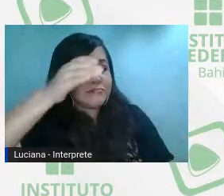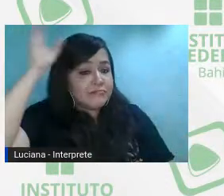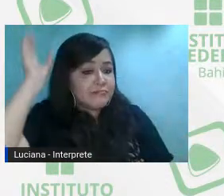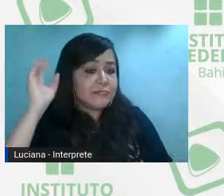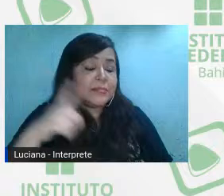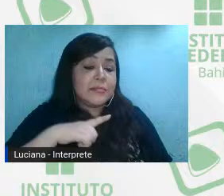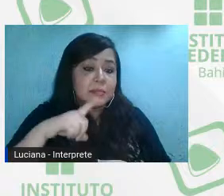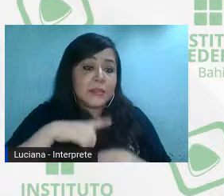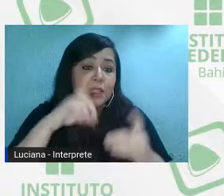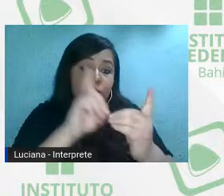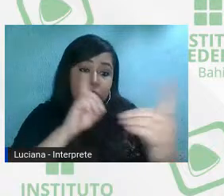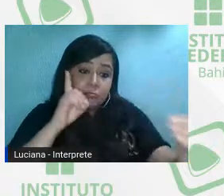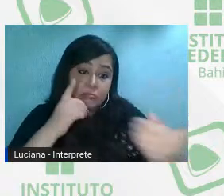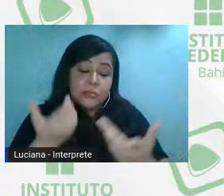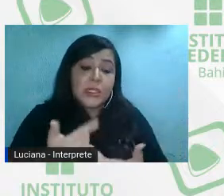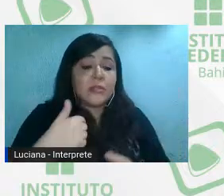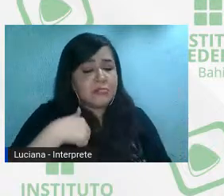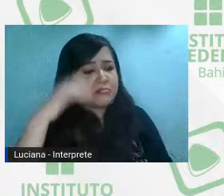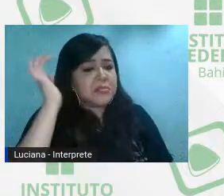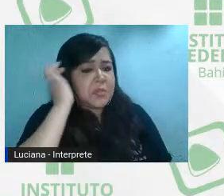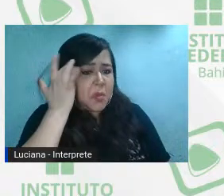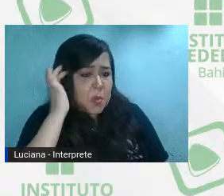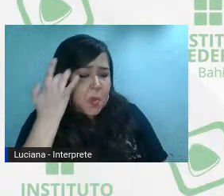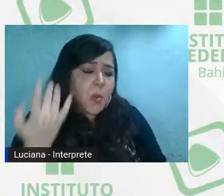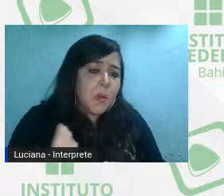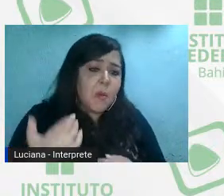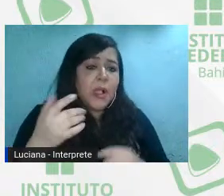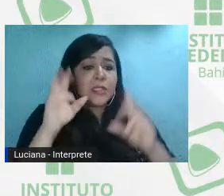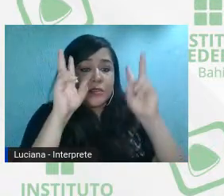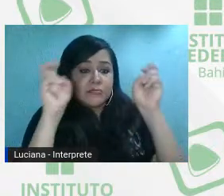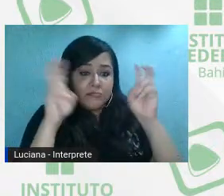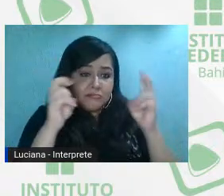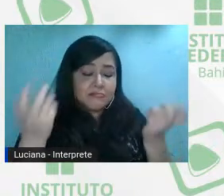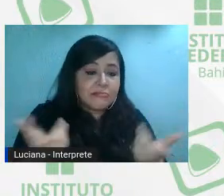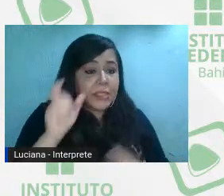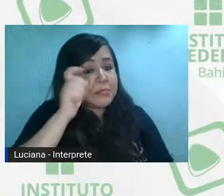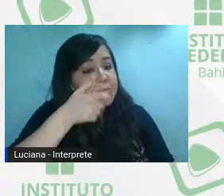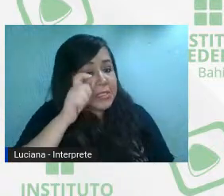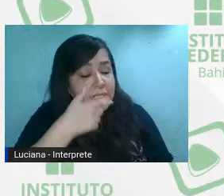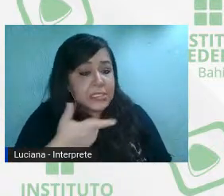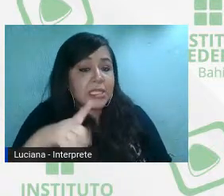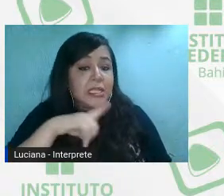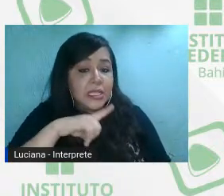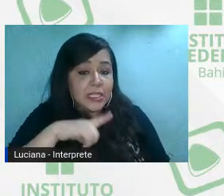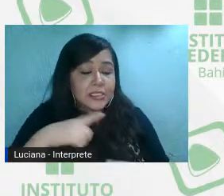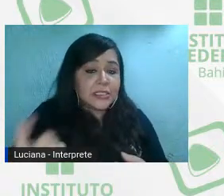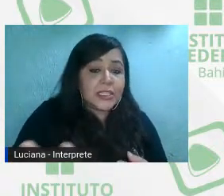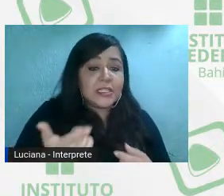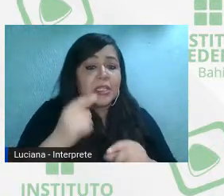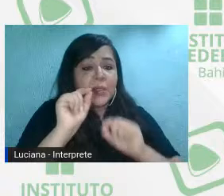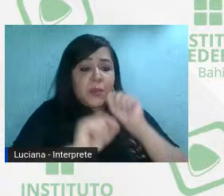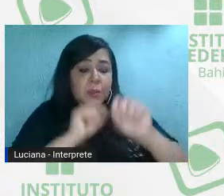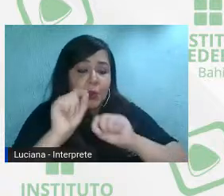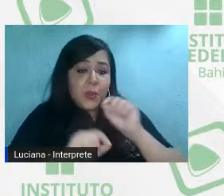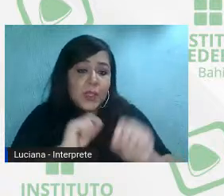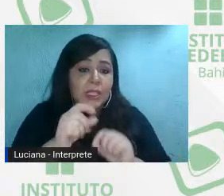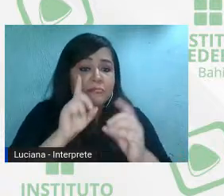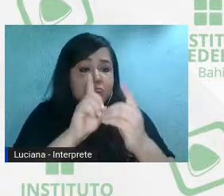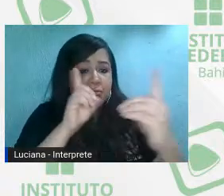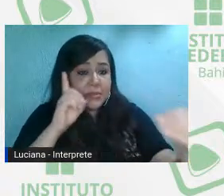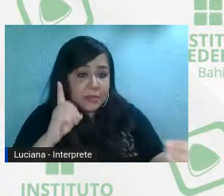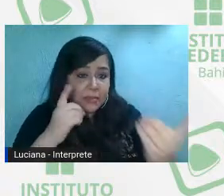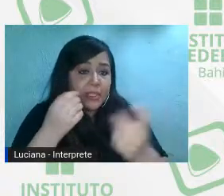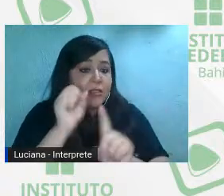distanciamento físico e achei esse tema muito interessante, porque foi abordada a diferença entre distanciamento físico e social.